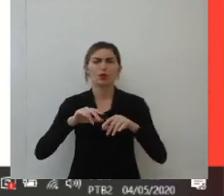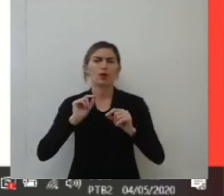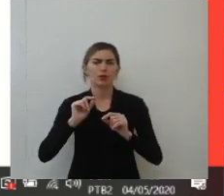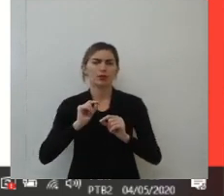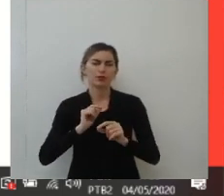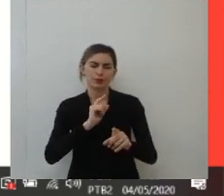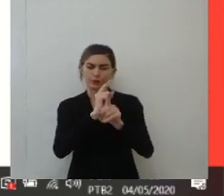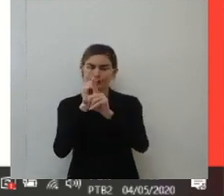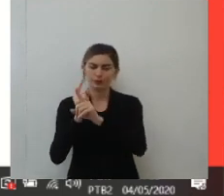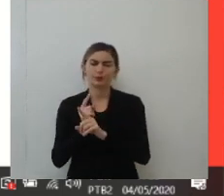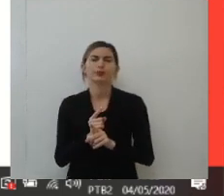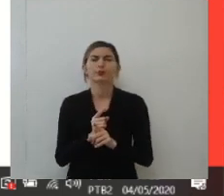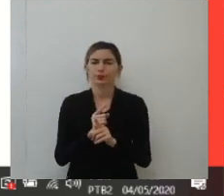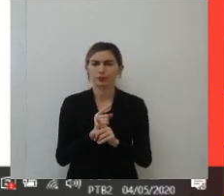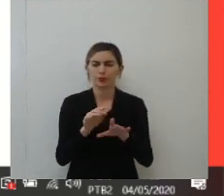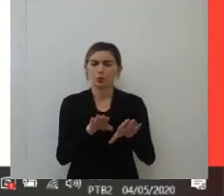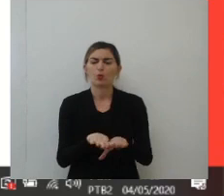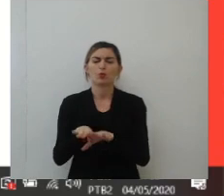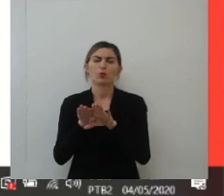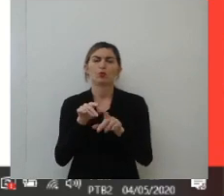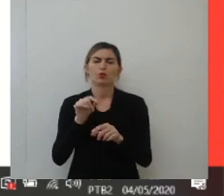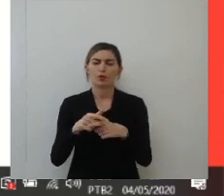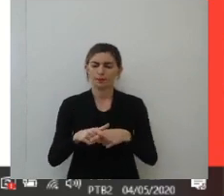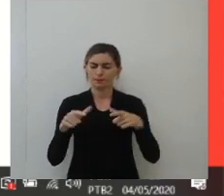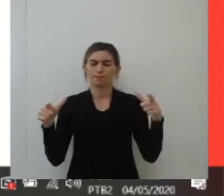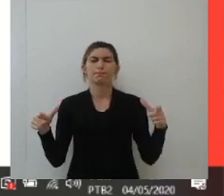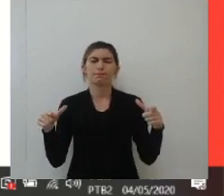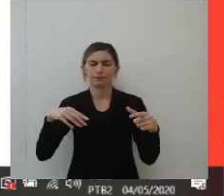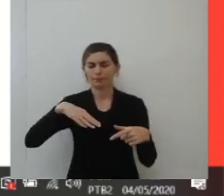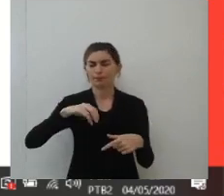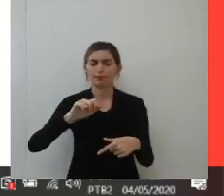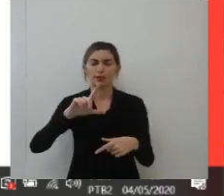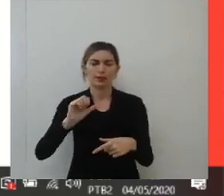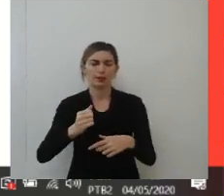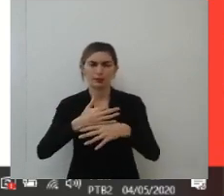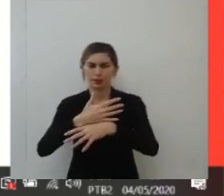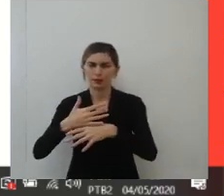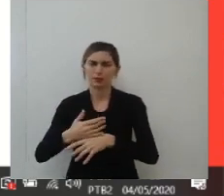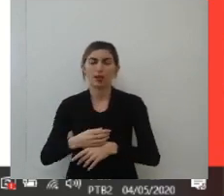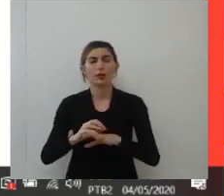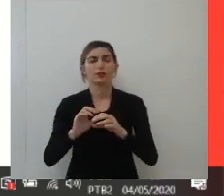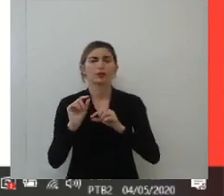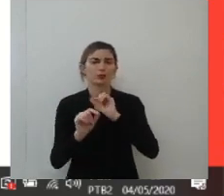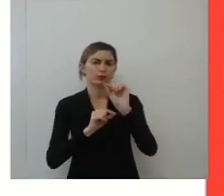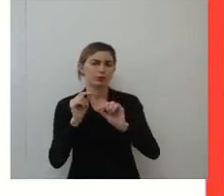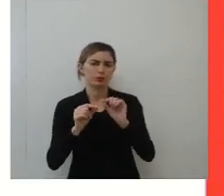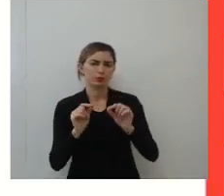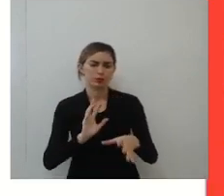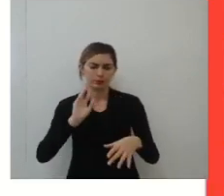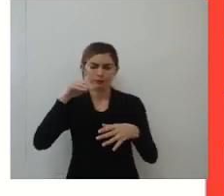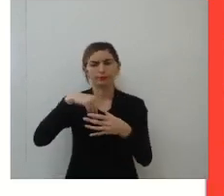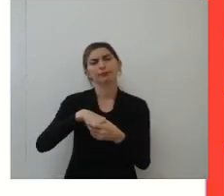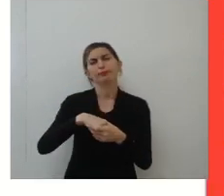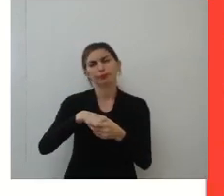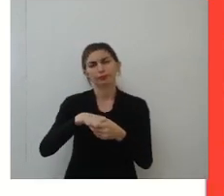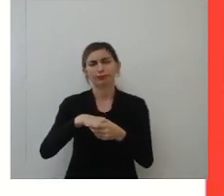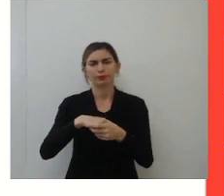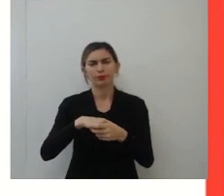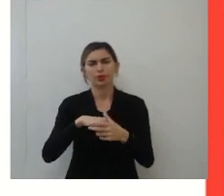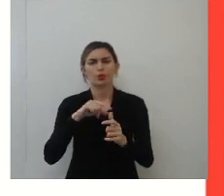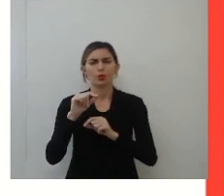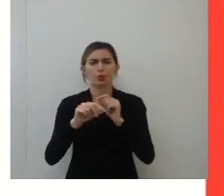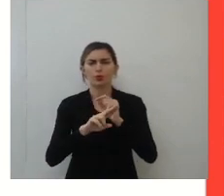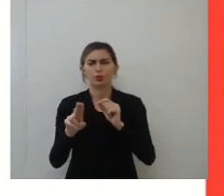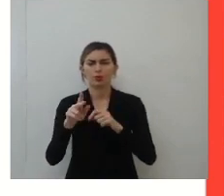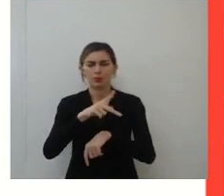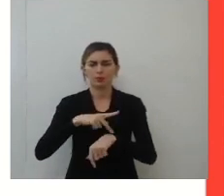gente identifica em comum? Que boa parte das megacidades estão inseridas no contexto dos